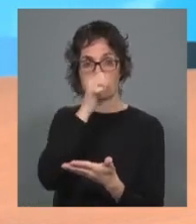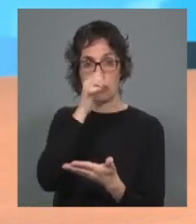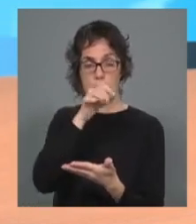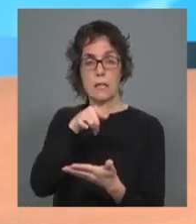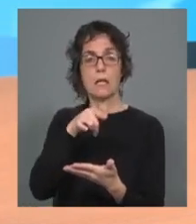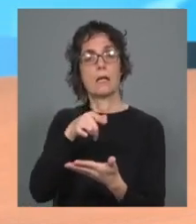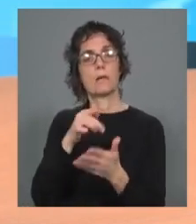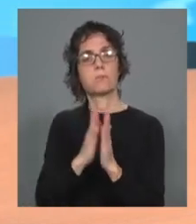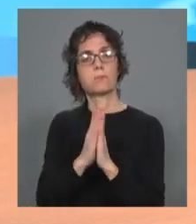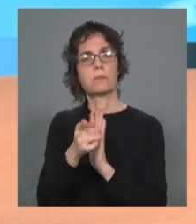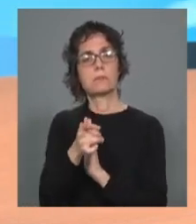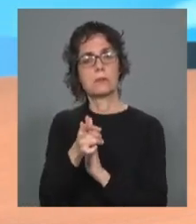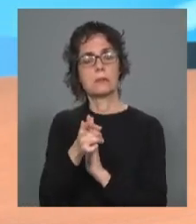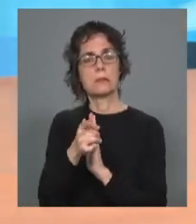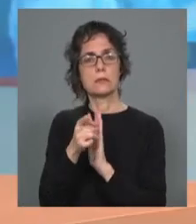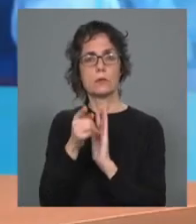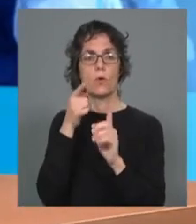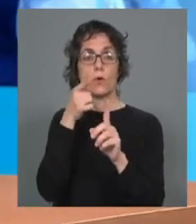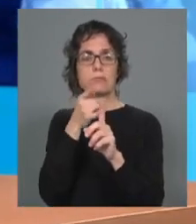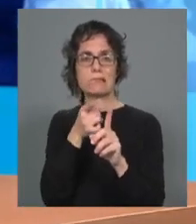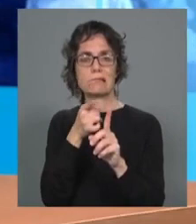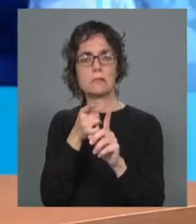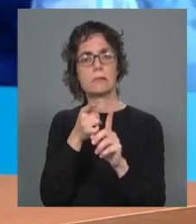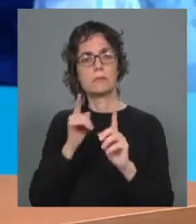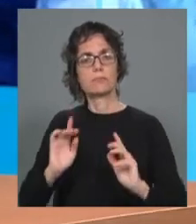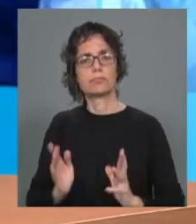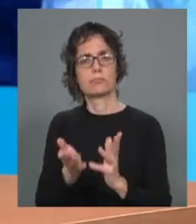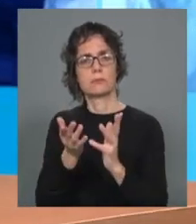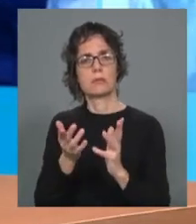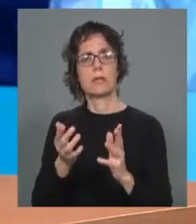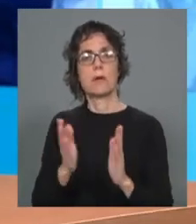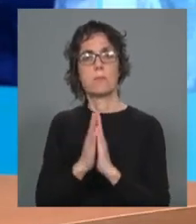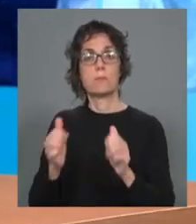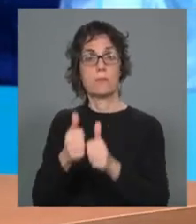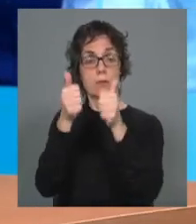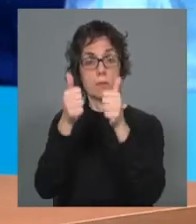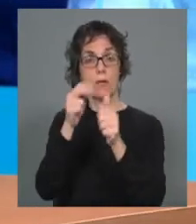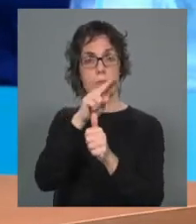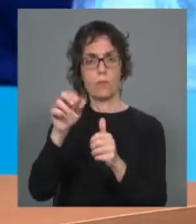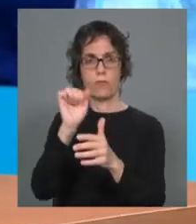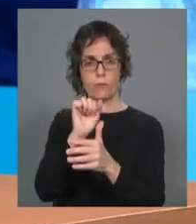de recuperação e dinamização da sua catedral e do seu museu.